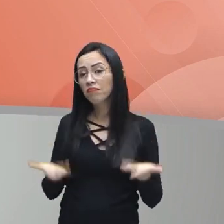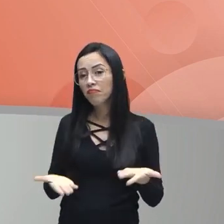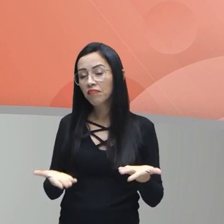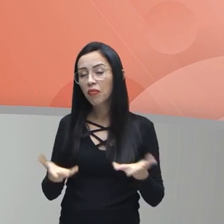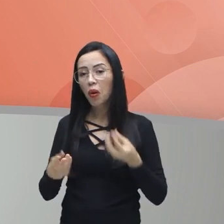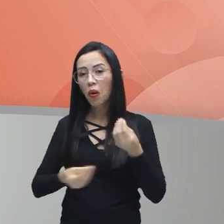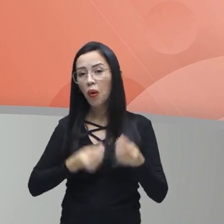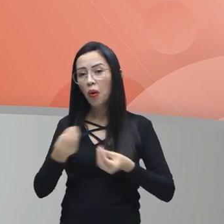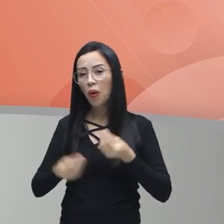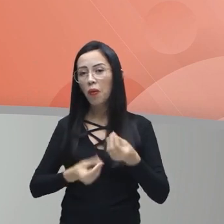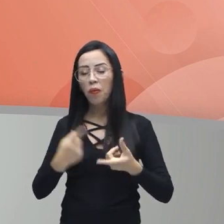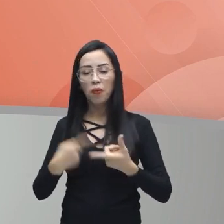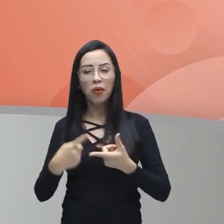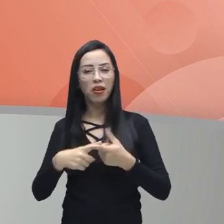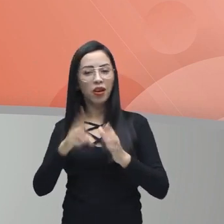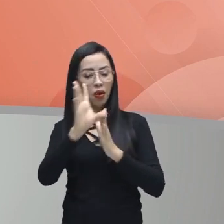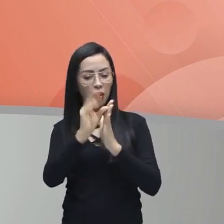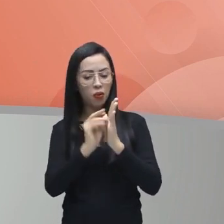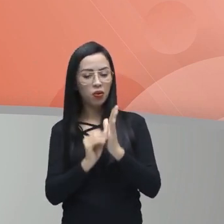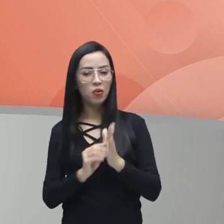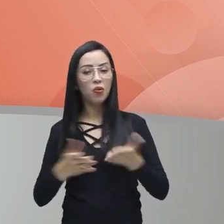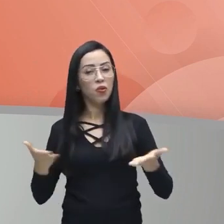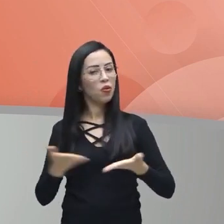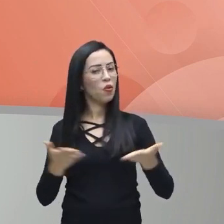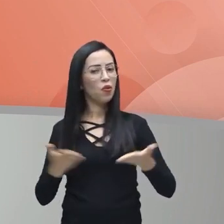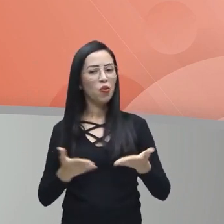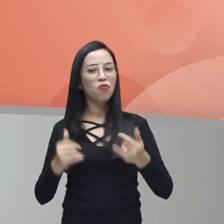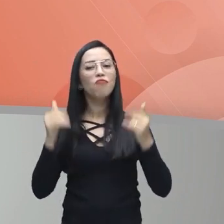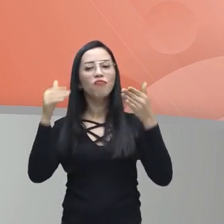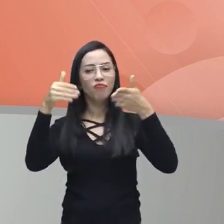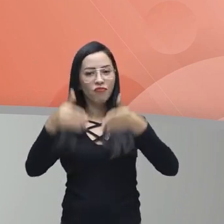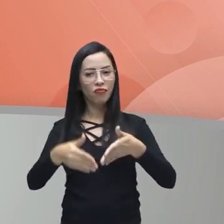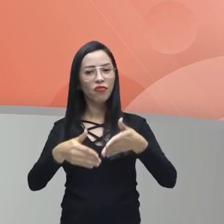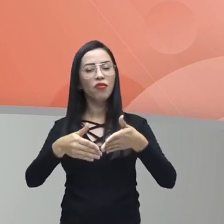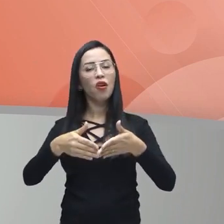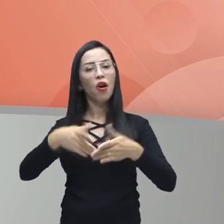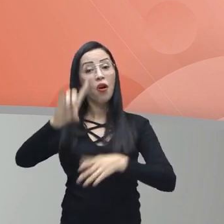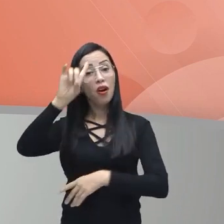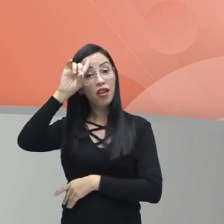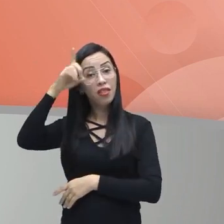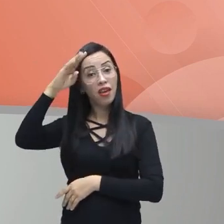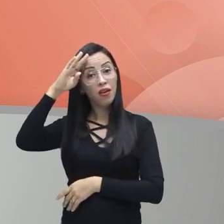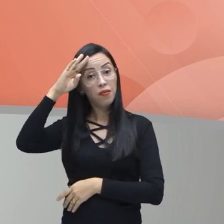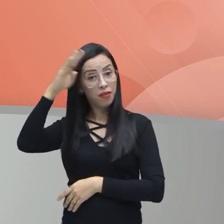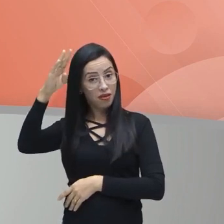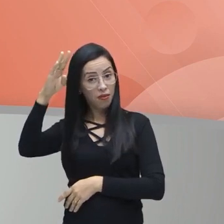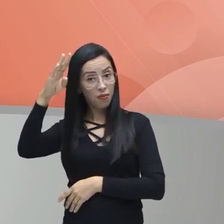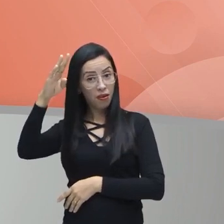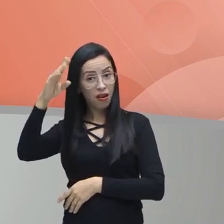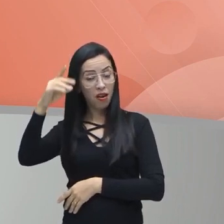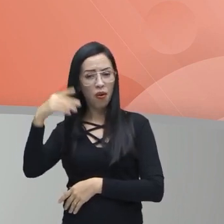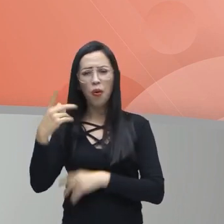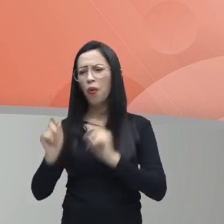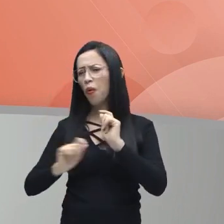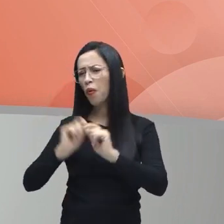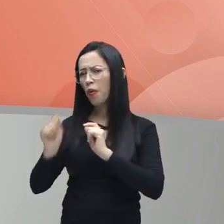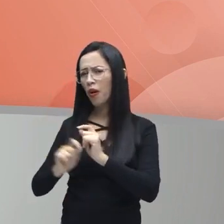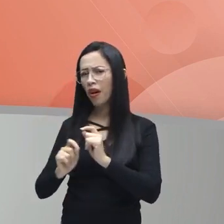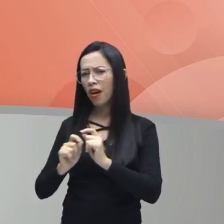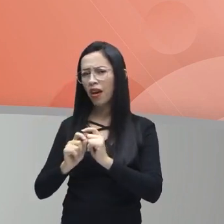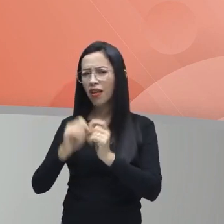é a identificação da ideia principal de um parágrafo. Então, o professor, ele está na introdução? Geralmente,